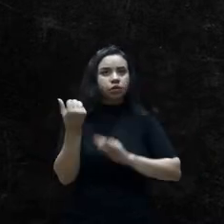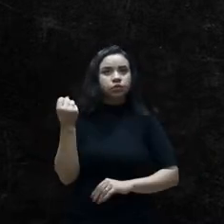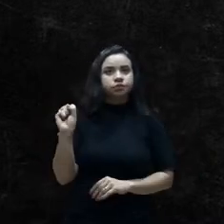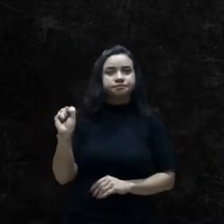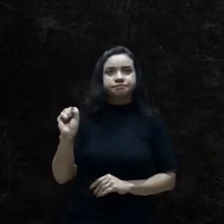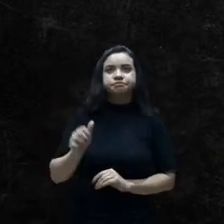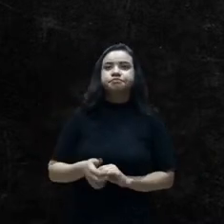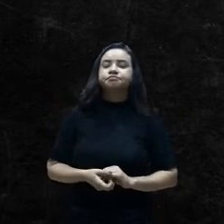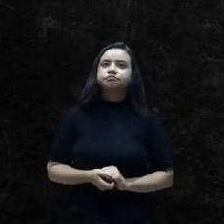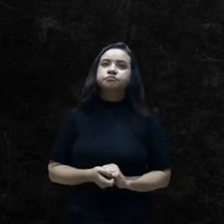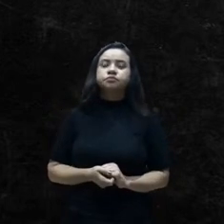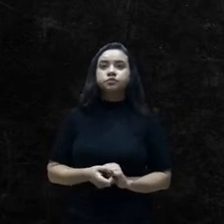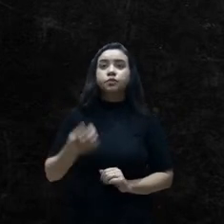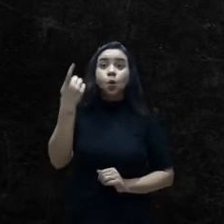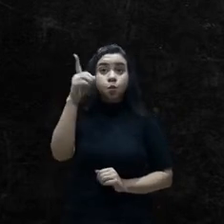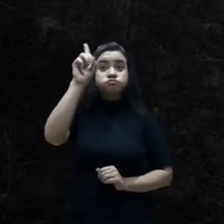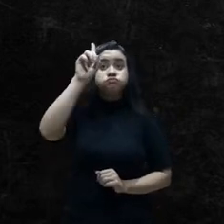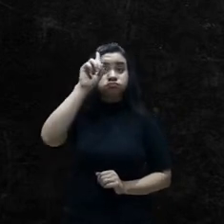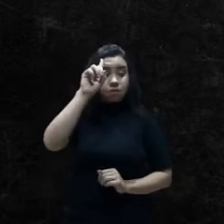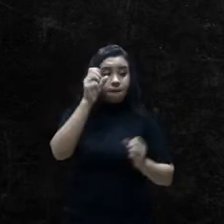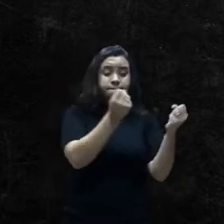quando uma grande multidão